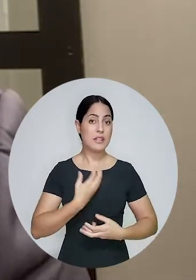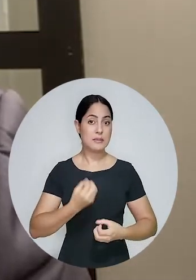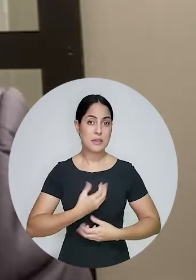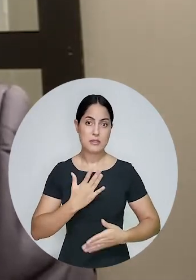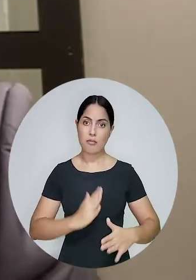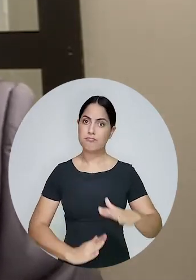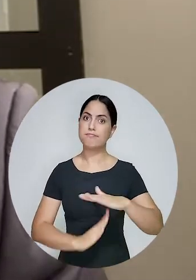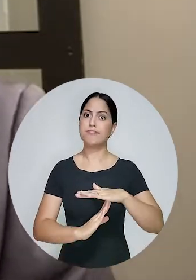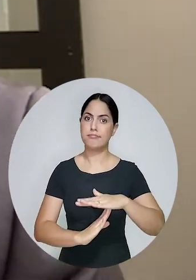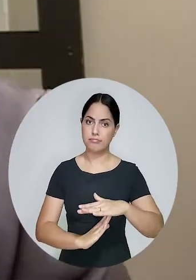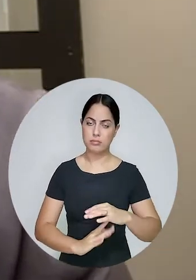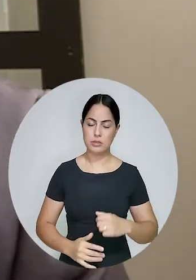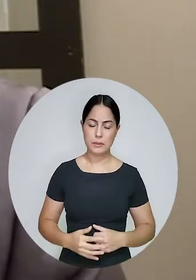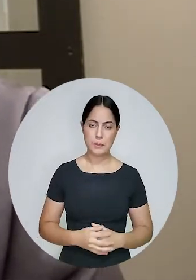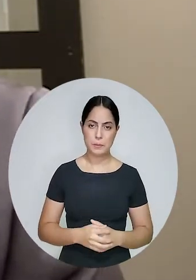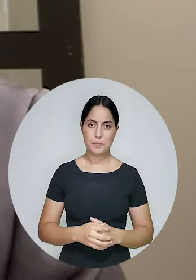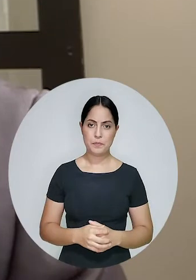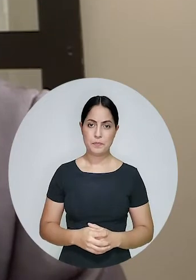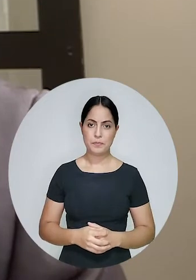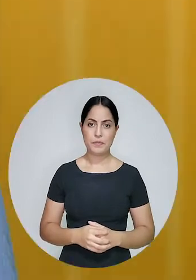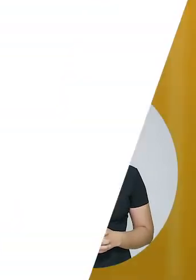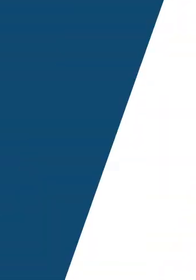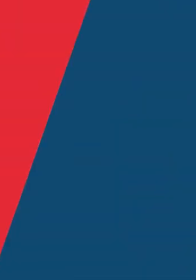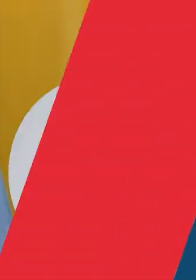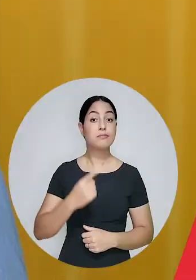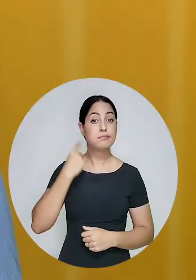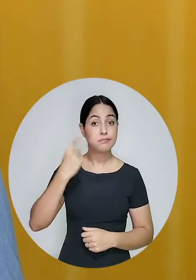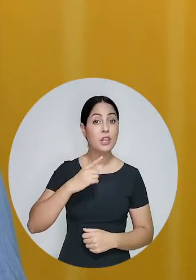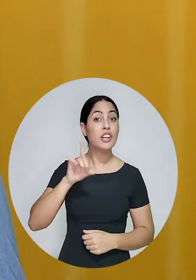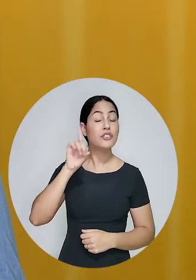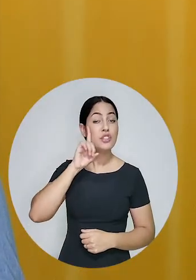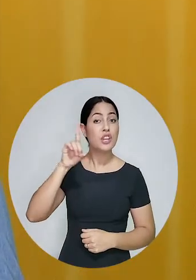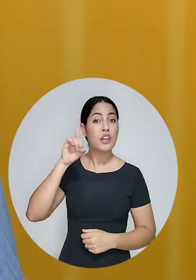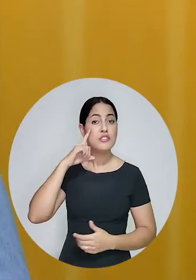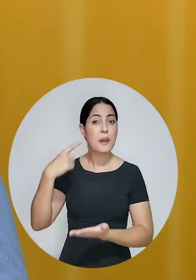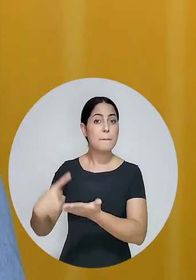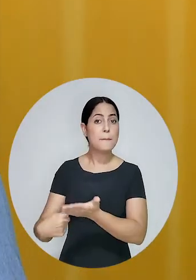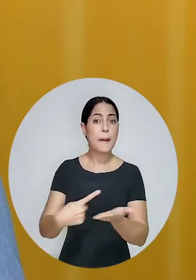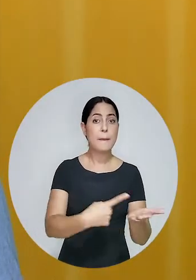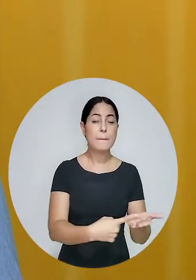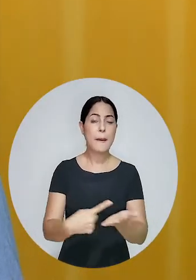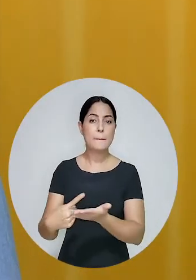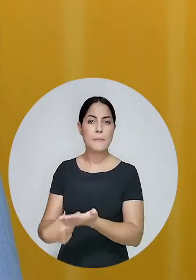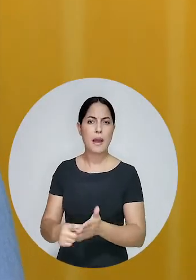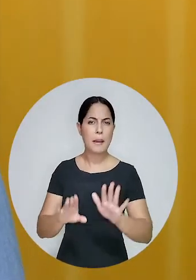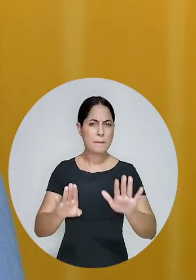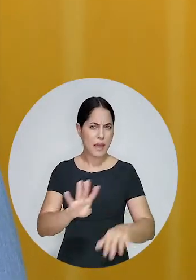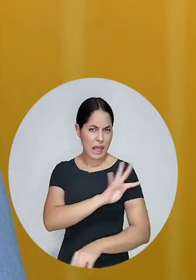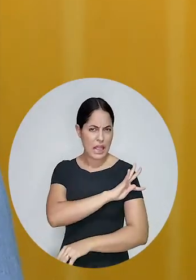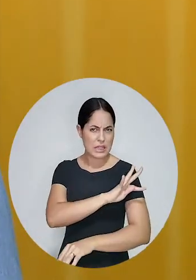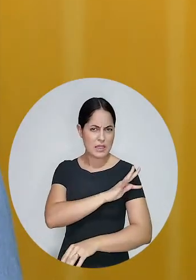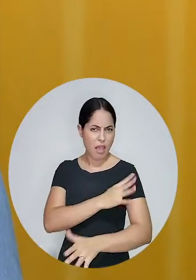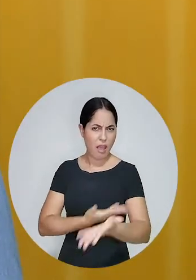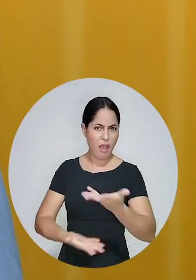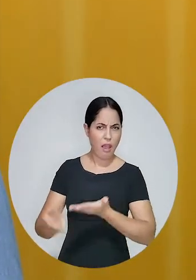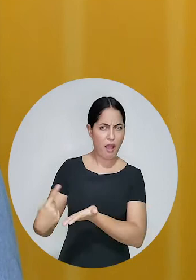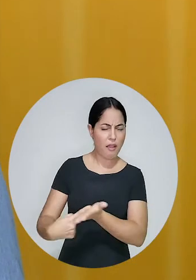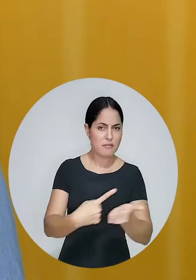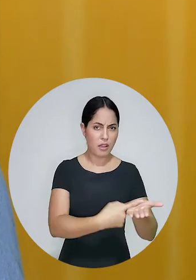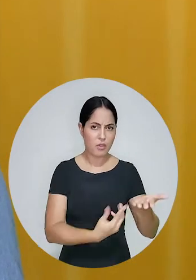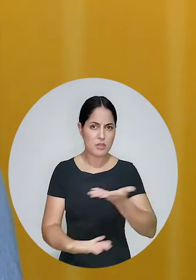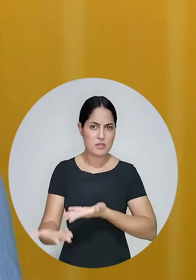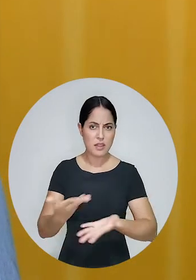você já extrapola a sua liberdade de expressão. Advogados negociam diariamente, mas poucos se capacitam